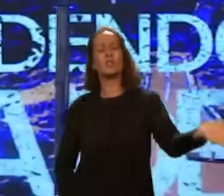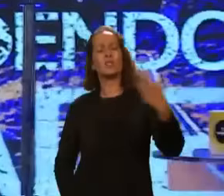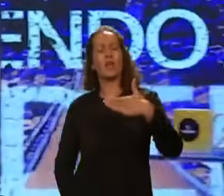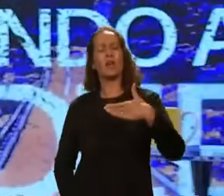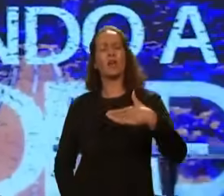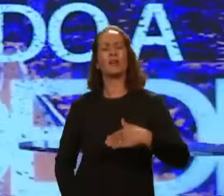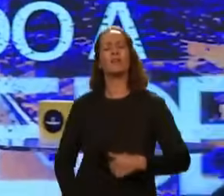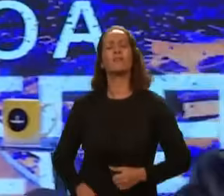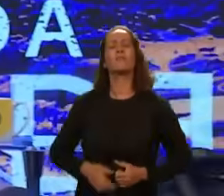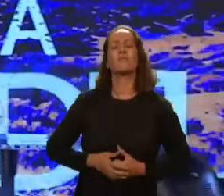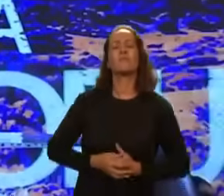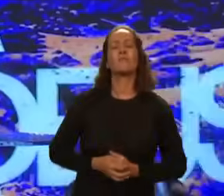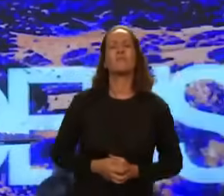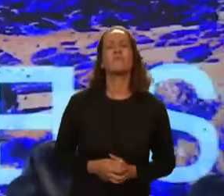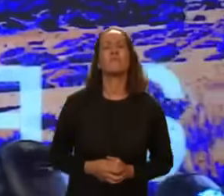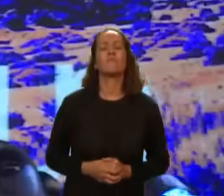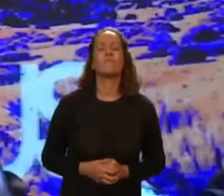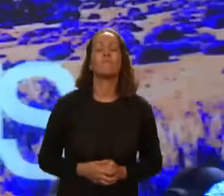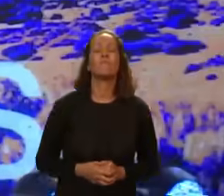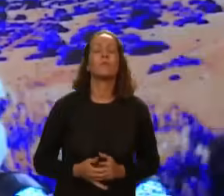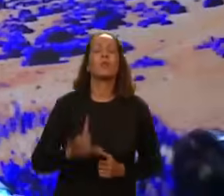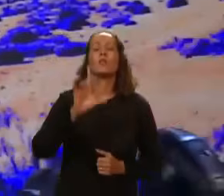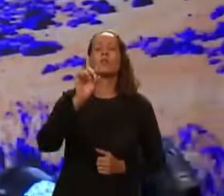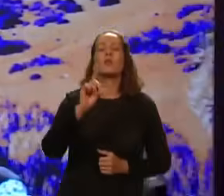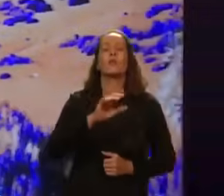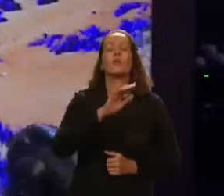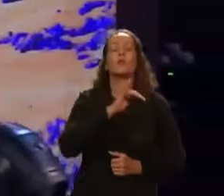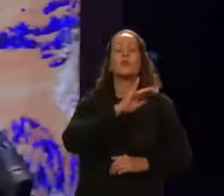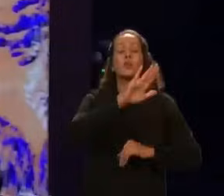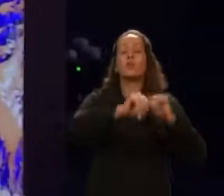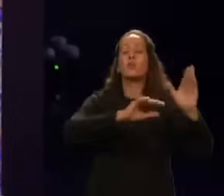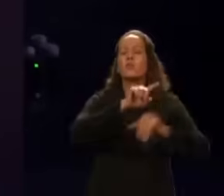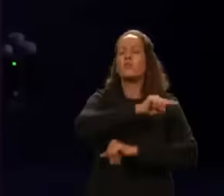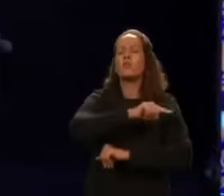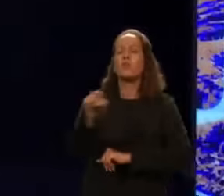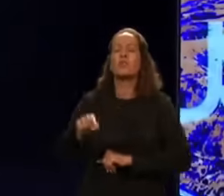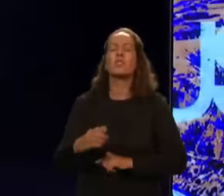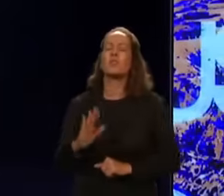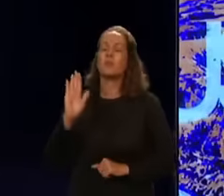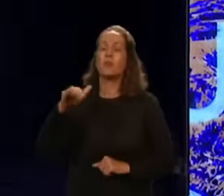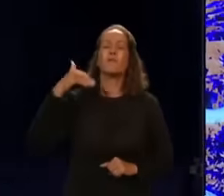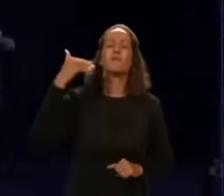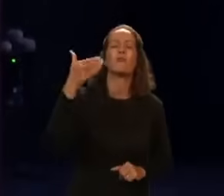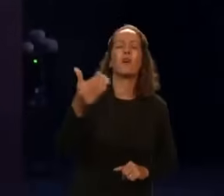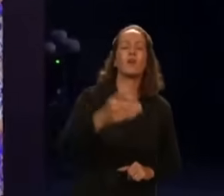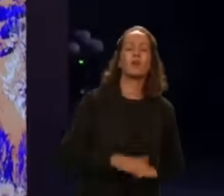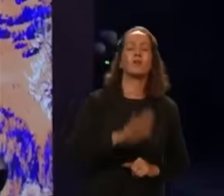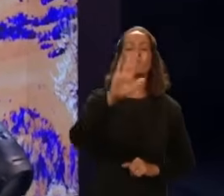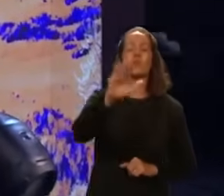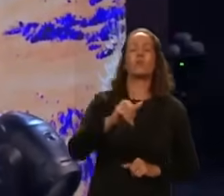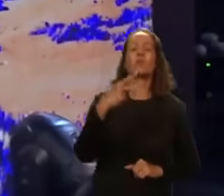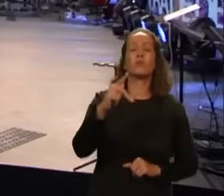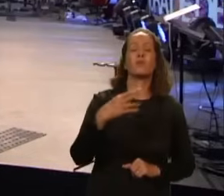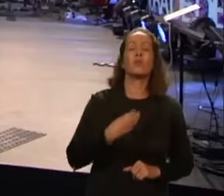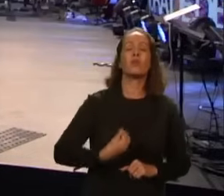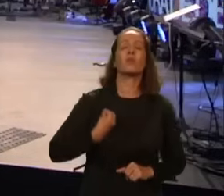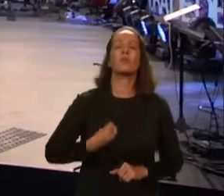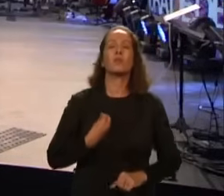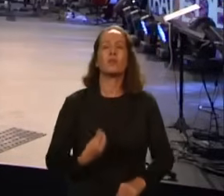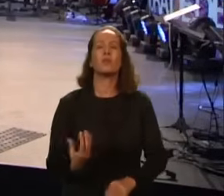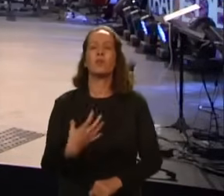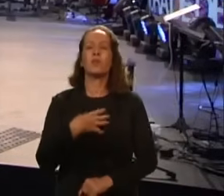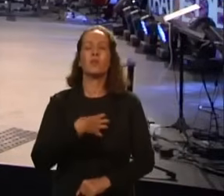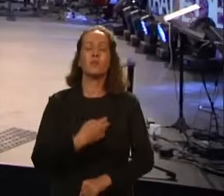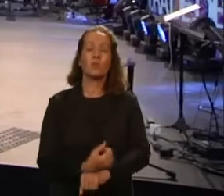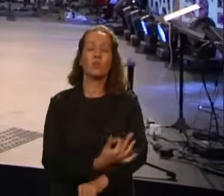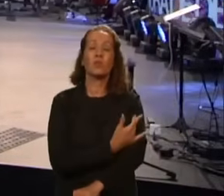fora. Deus está chamando para fora você hoje. Está chamando sua família para fora. Está chamando sua vida emocional. Está chamando